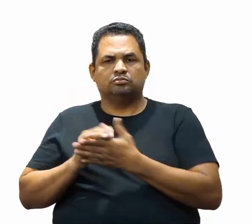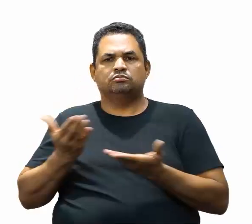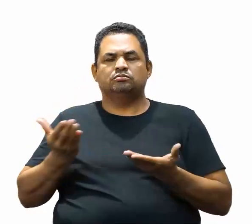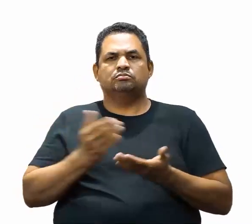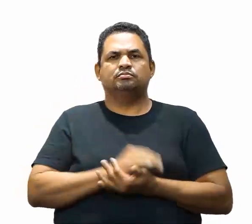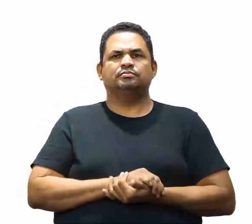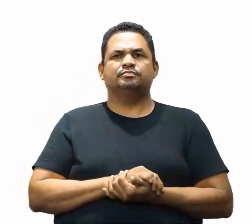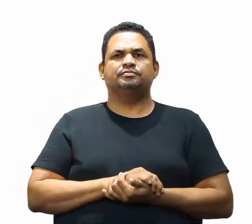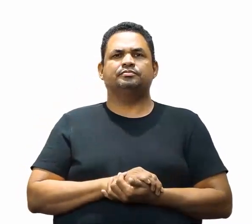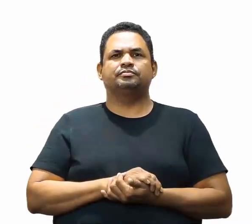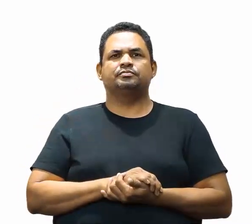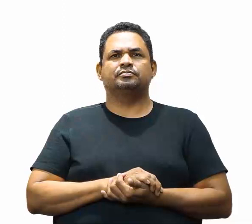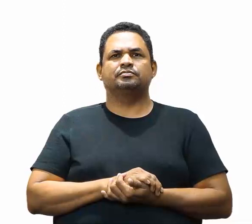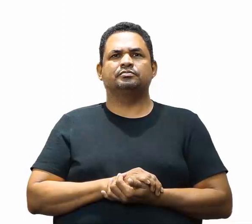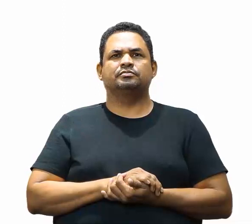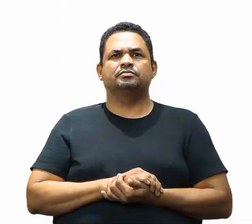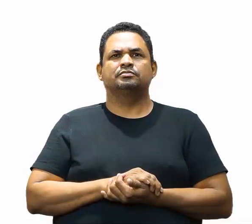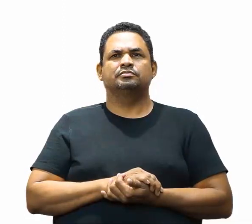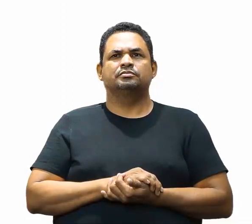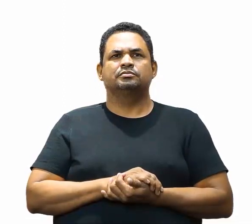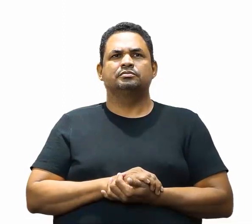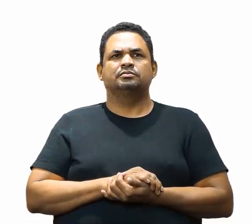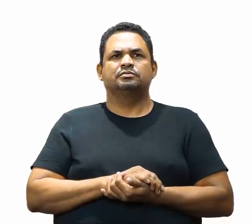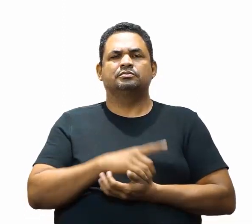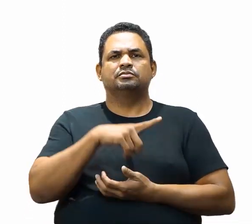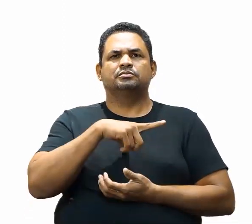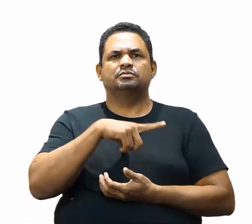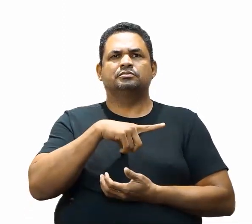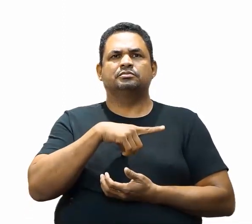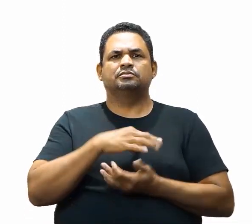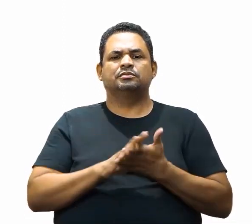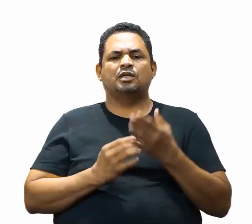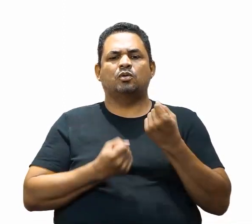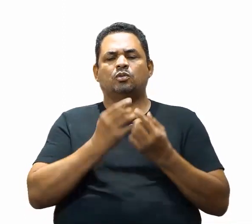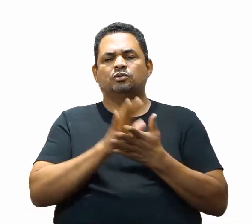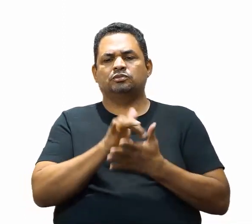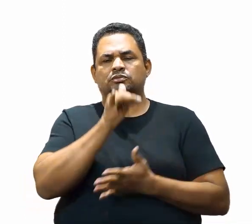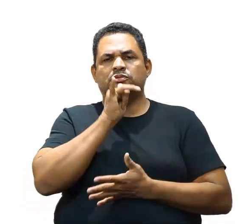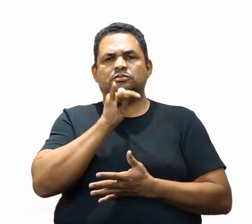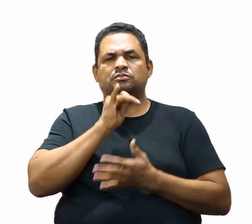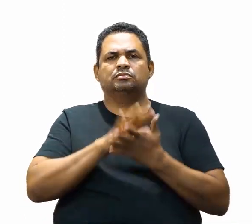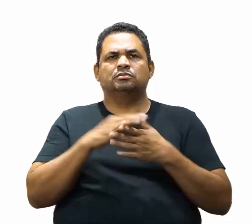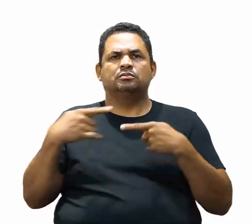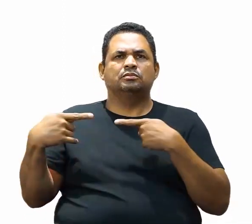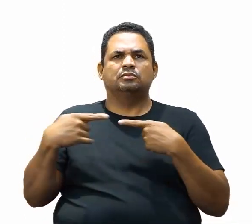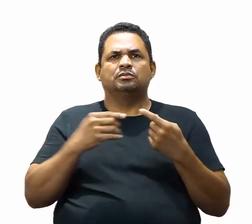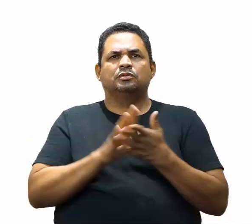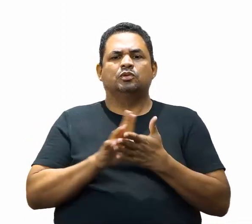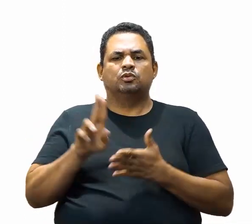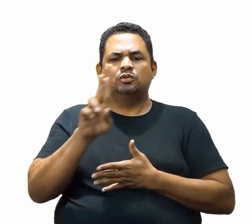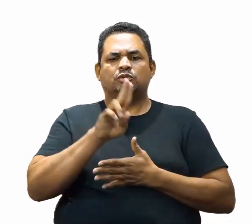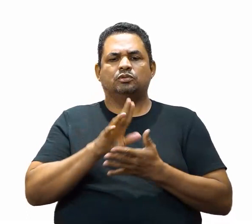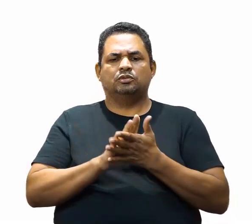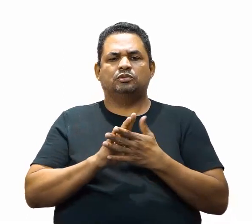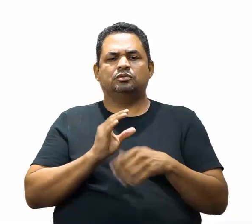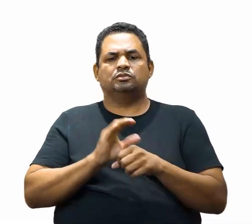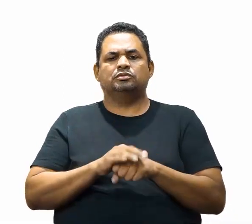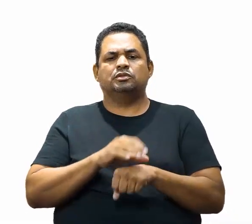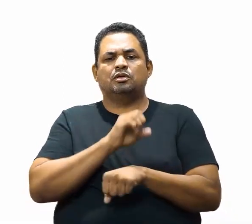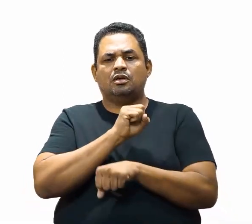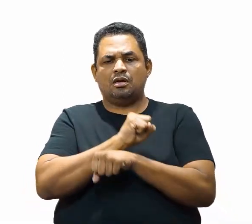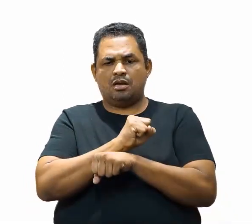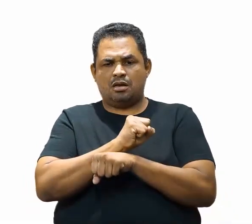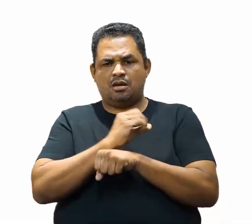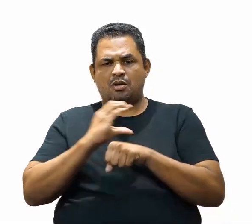continuando. Nós temos também aí alguns exemplos relacionados ao uso do artículo determinante. É.